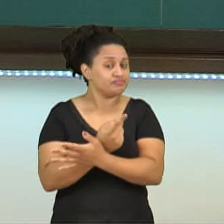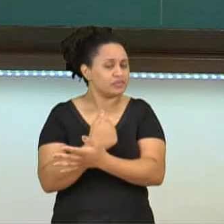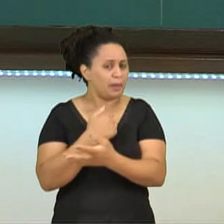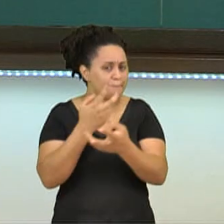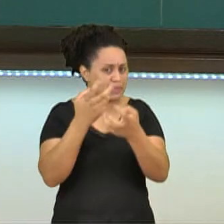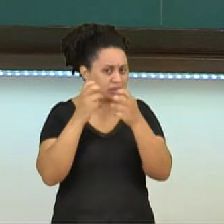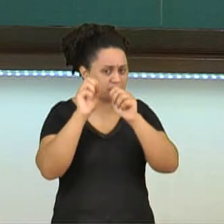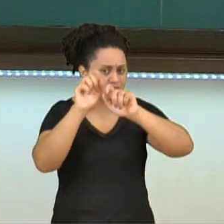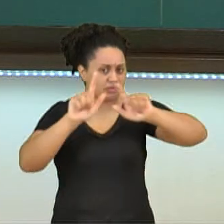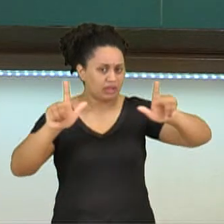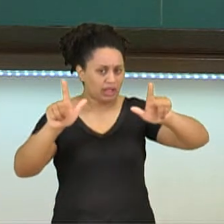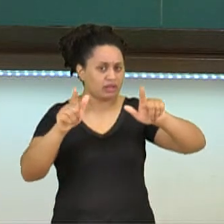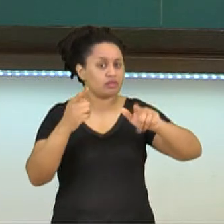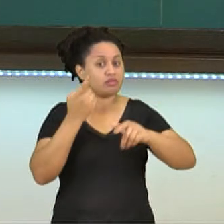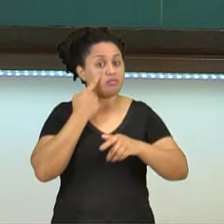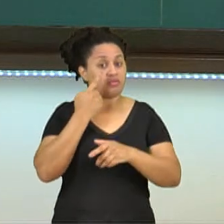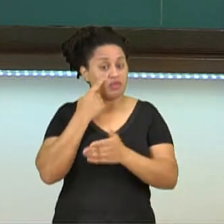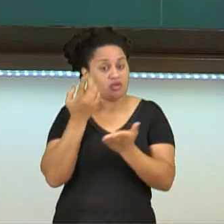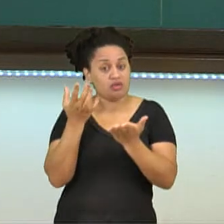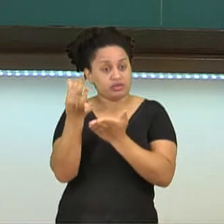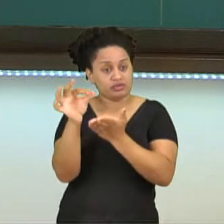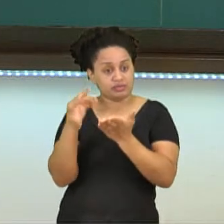bem? Vamos perceber?